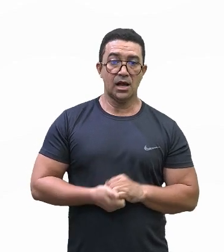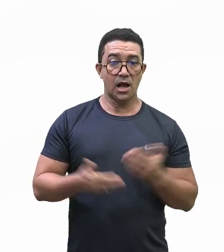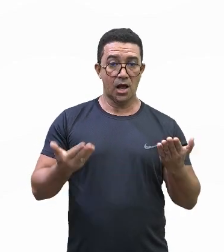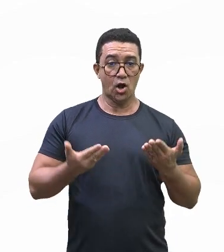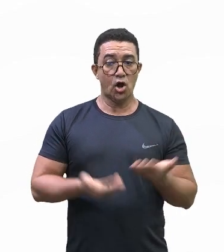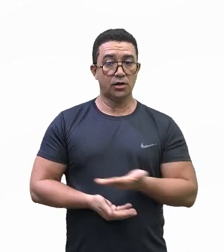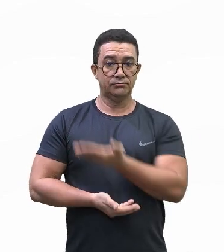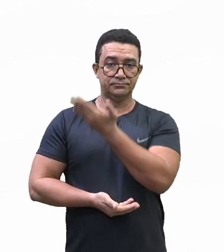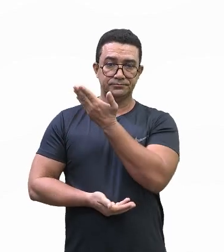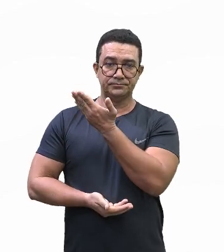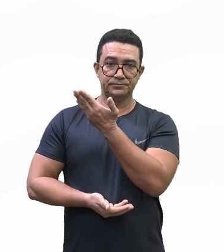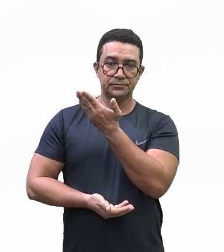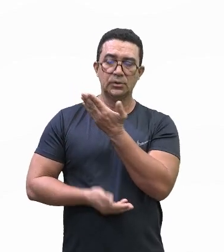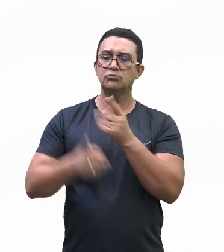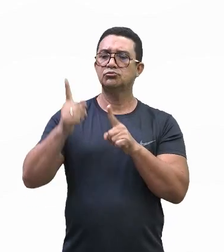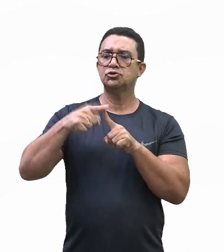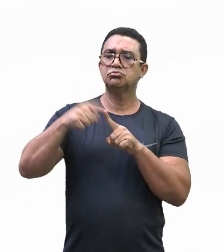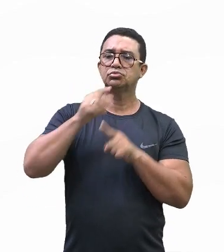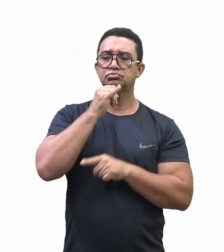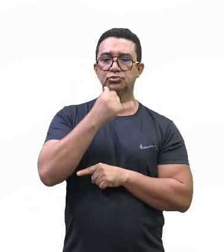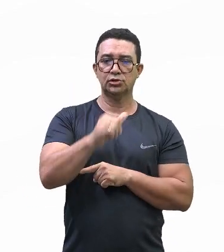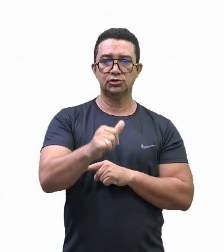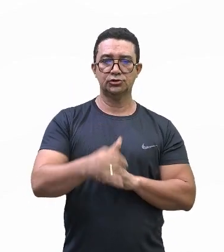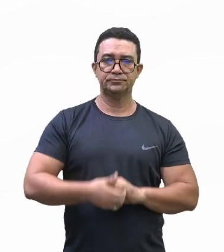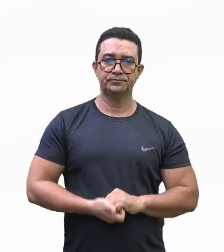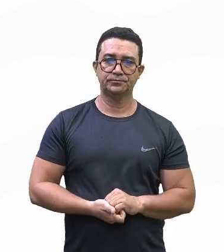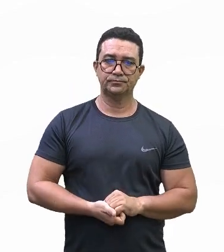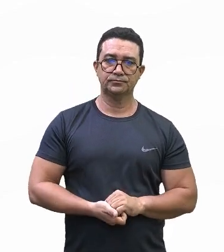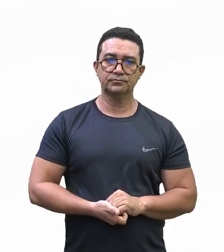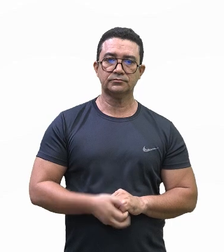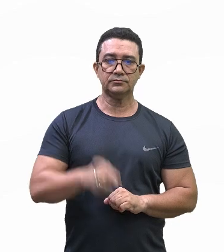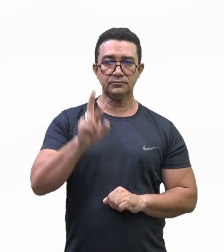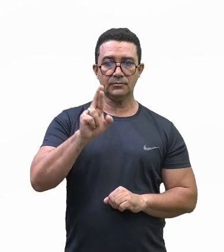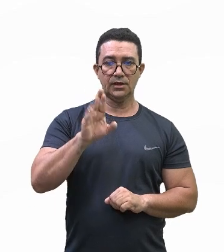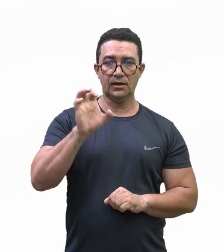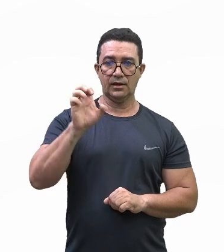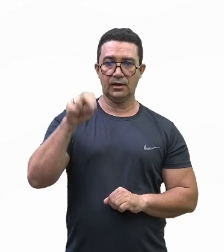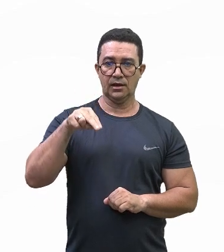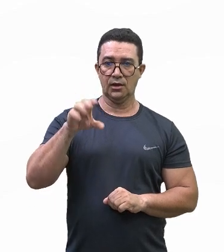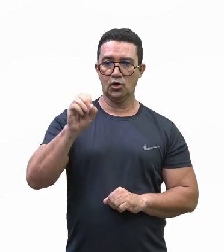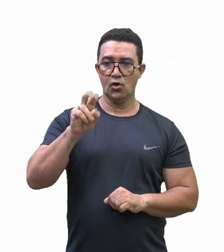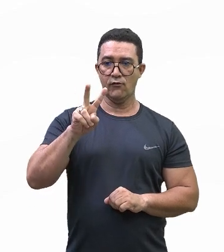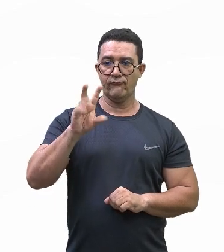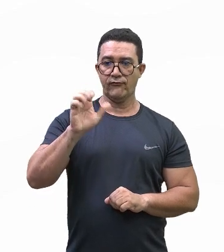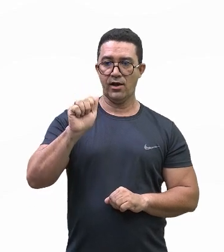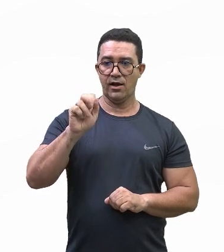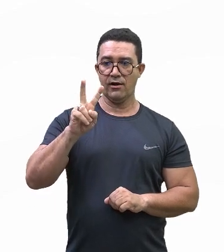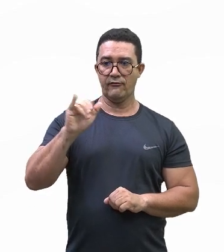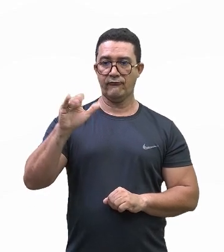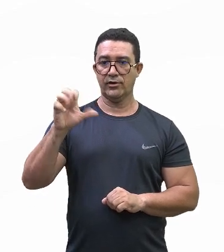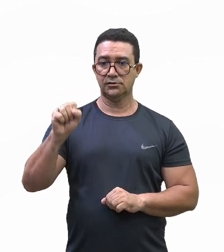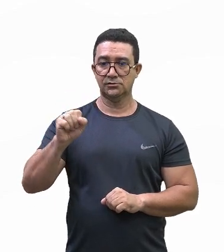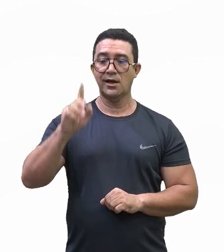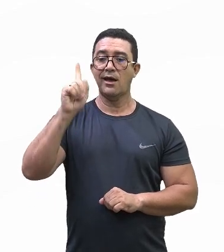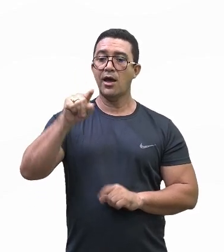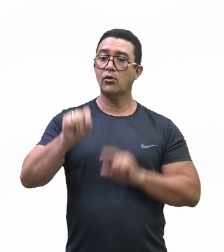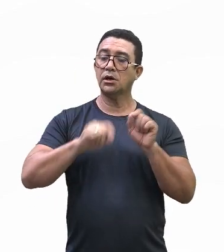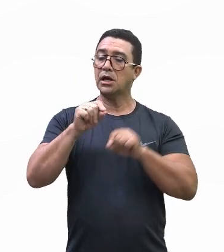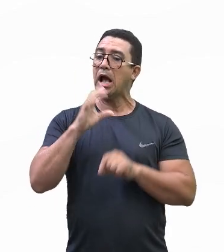falar das energias, né, dos tipos de energia. As energias renováveis são aquelas que se